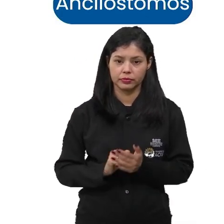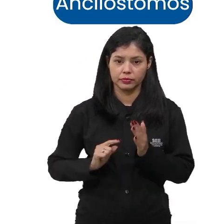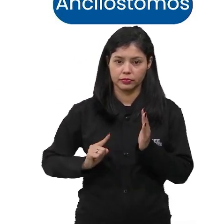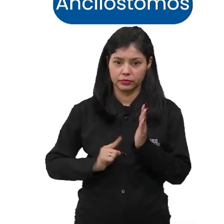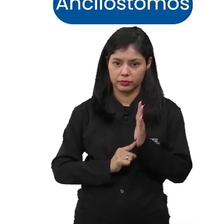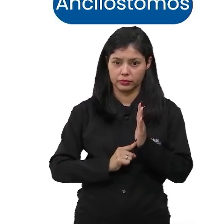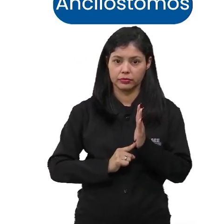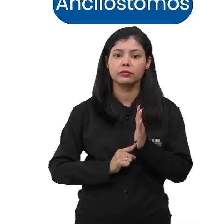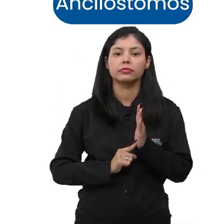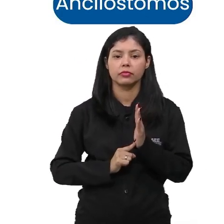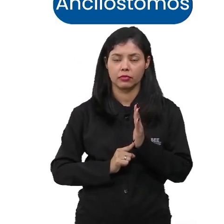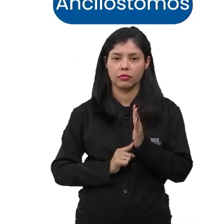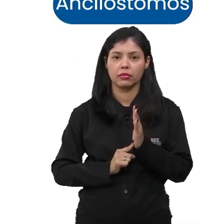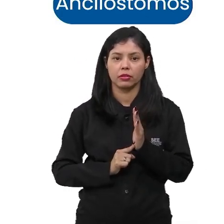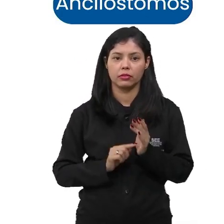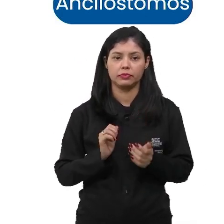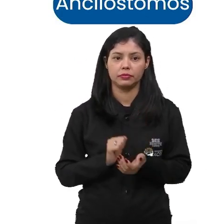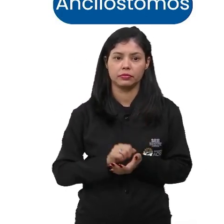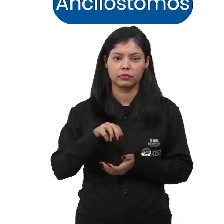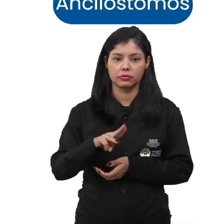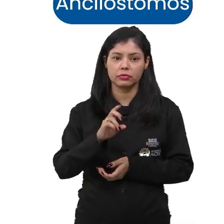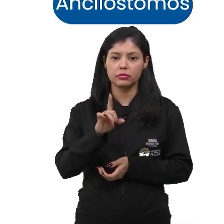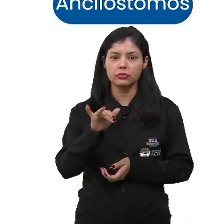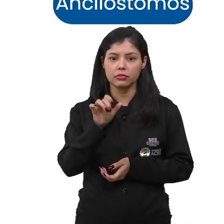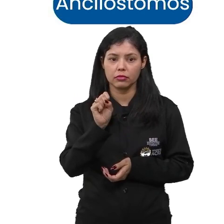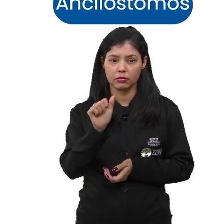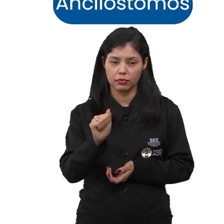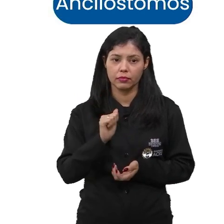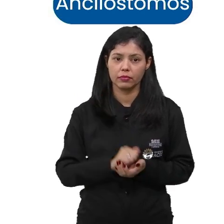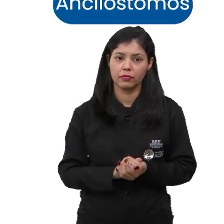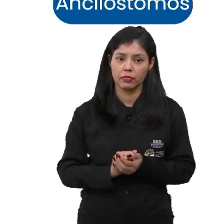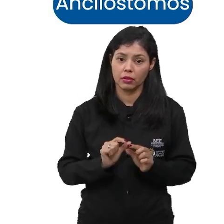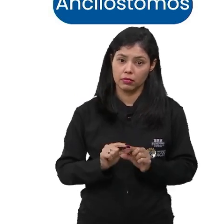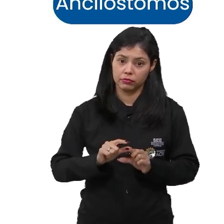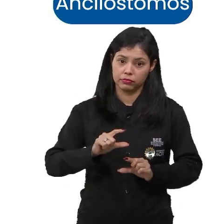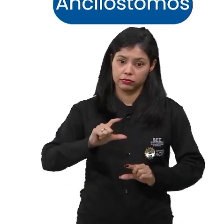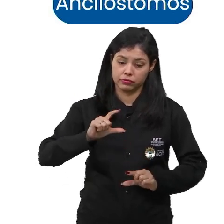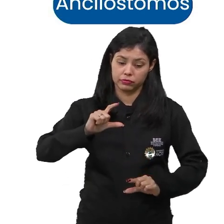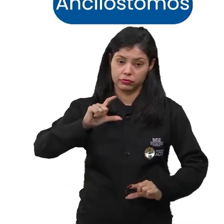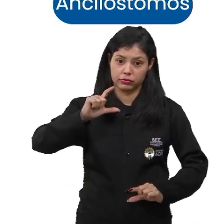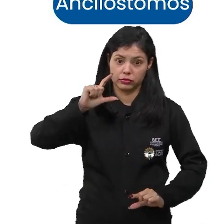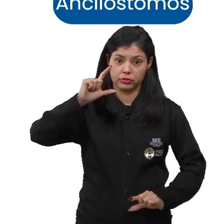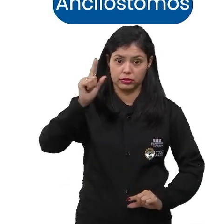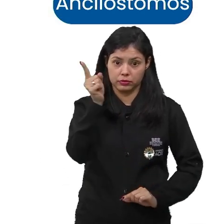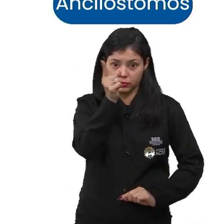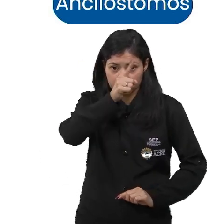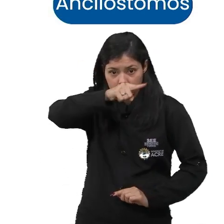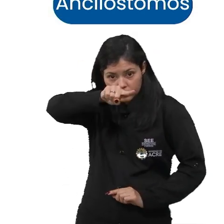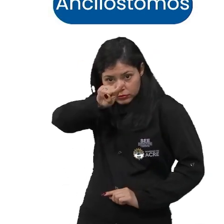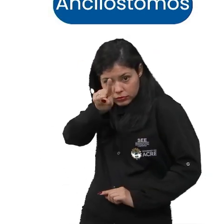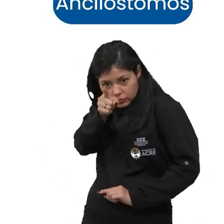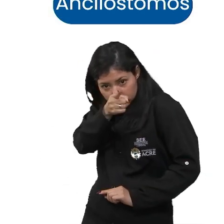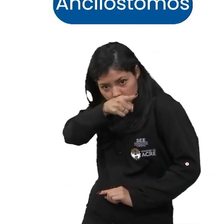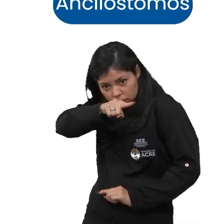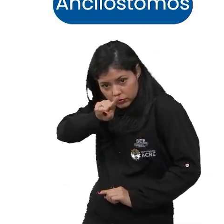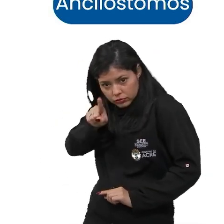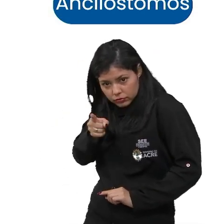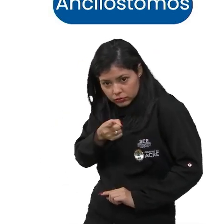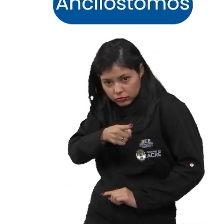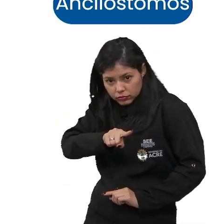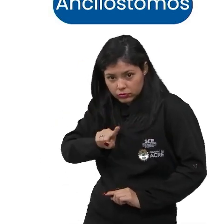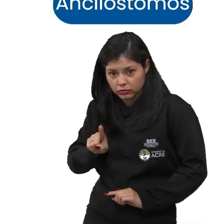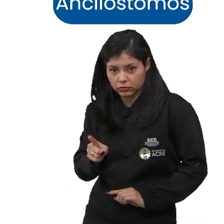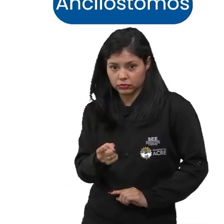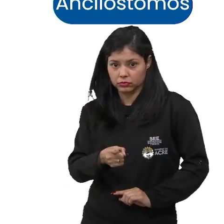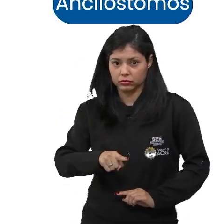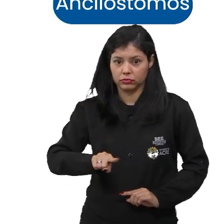Ela vai aderir, né, na mucosa do intestino e ela vai crescendo, né? Ela vai aumentando de tamanho. E, geralmente,